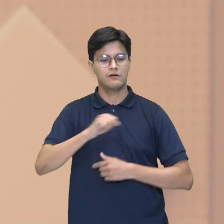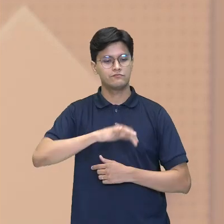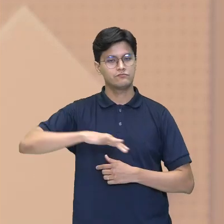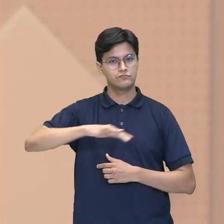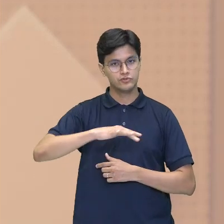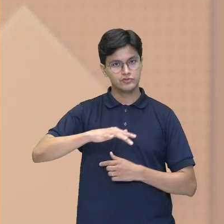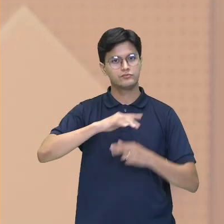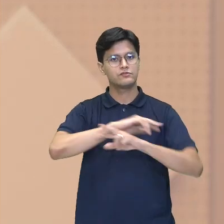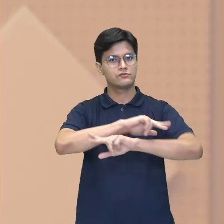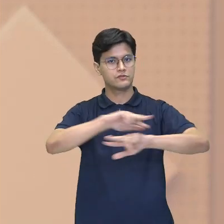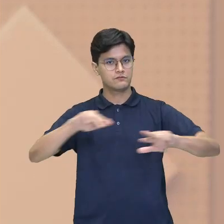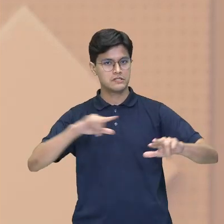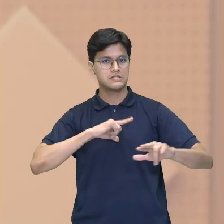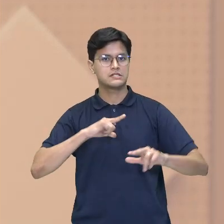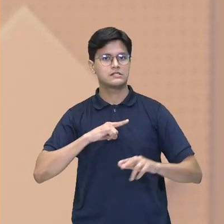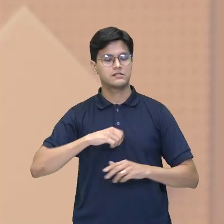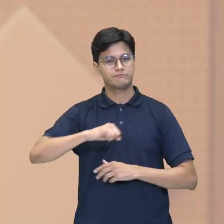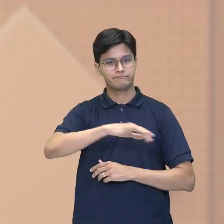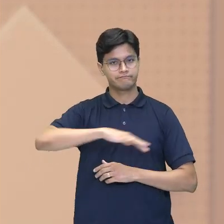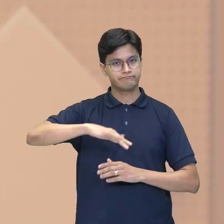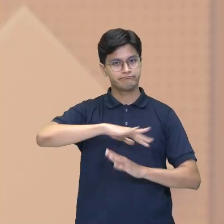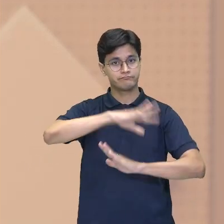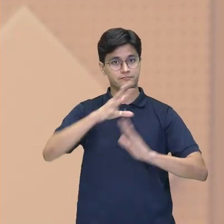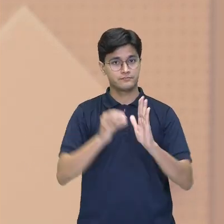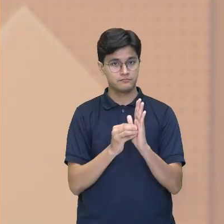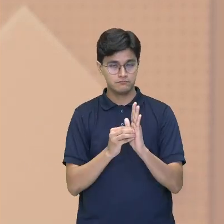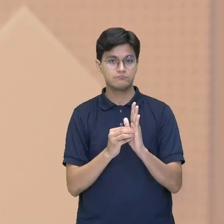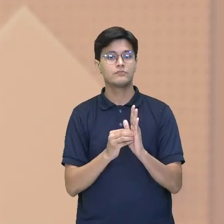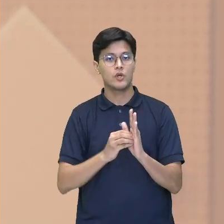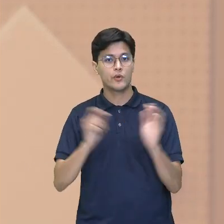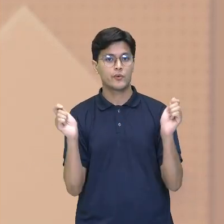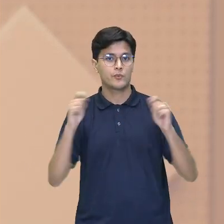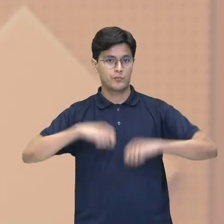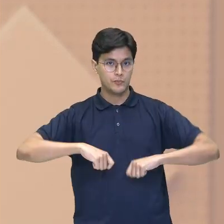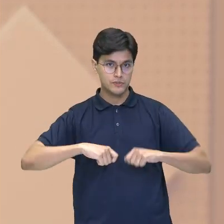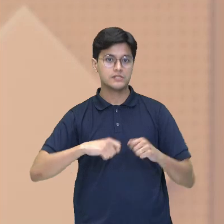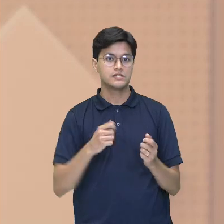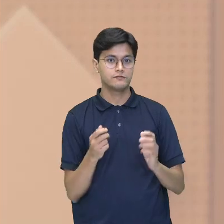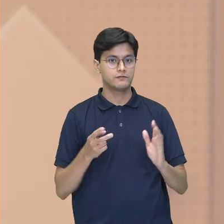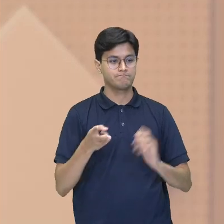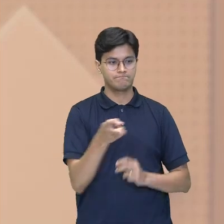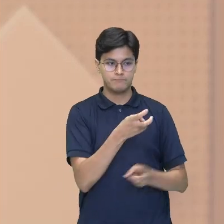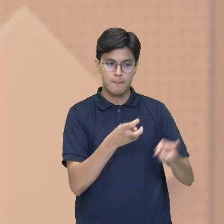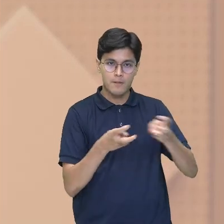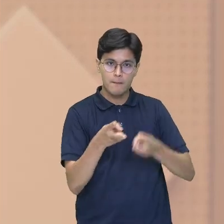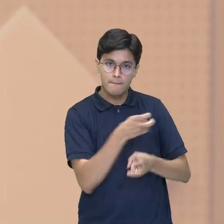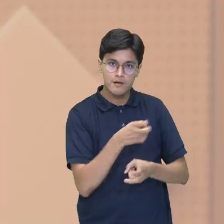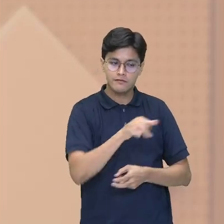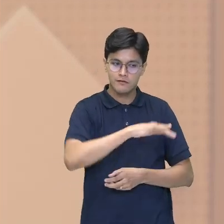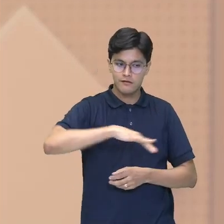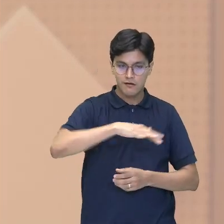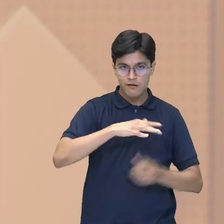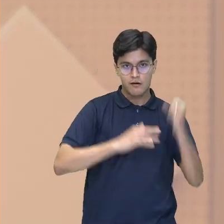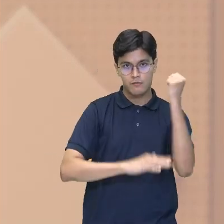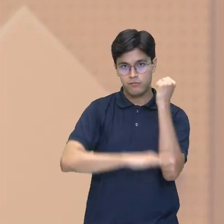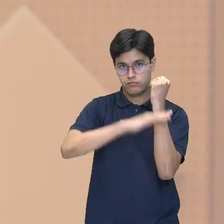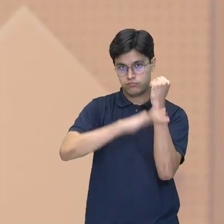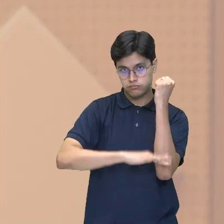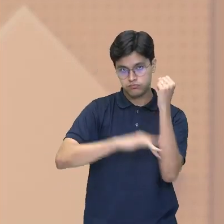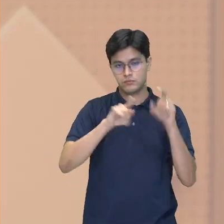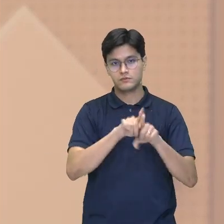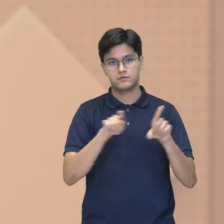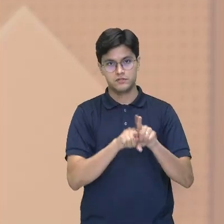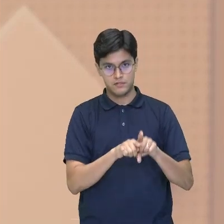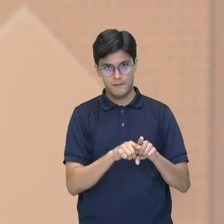que nós temos na região. Eles conseguem abstrair produtos da área da terra de várzea, da terra de igapó e também da